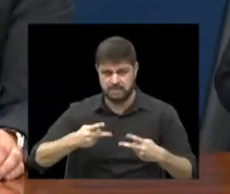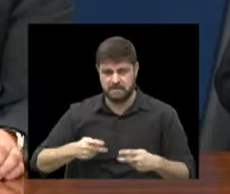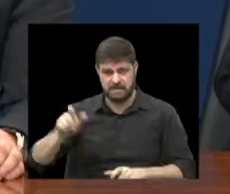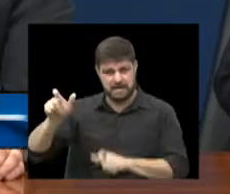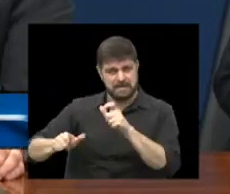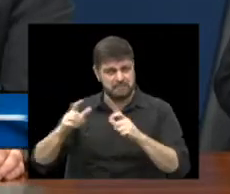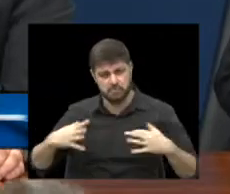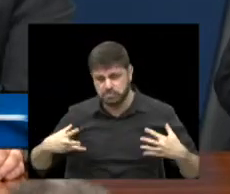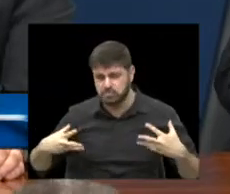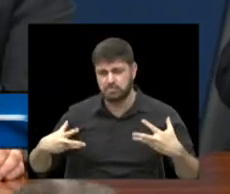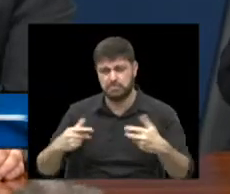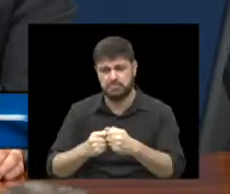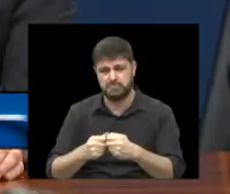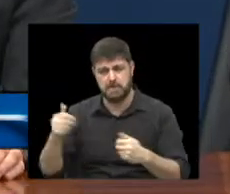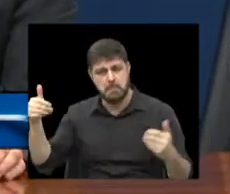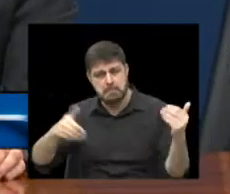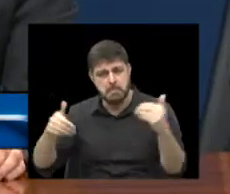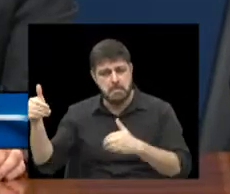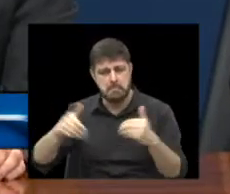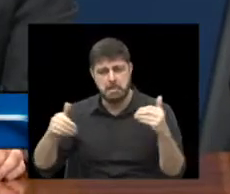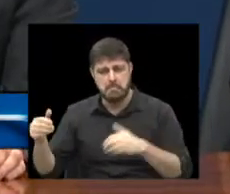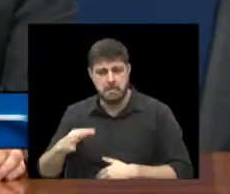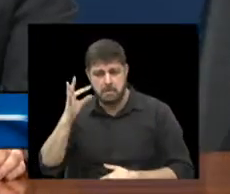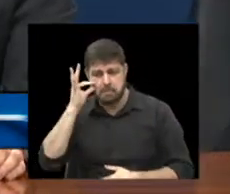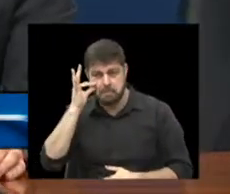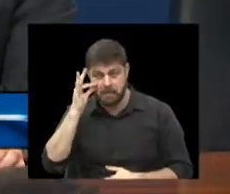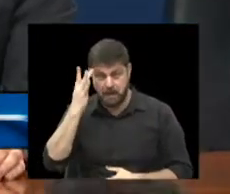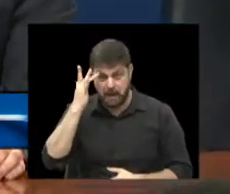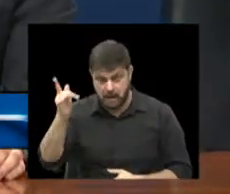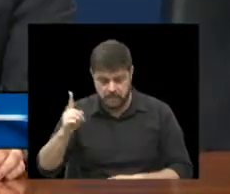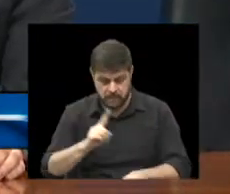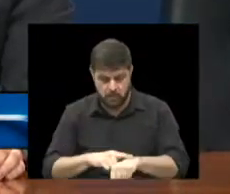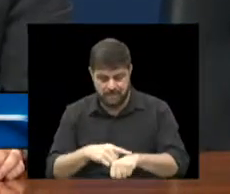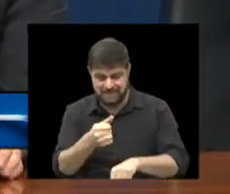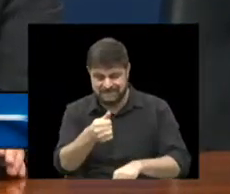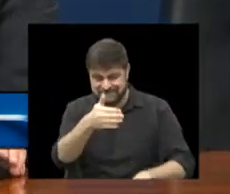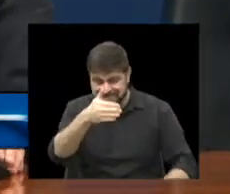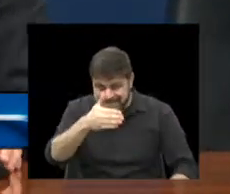aqui presentes que vieram aqui hoje, que amanhã, a partir das